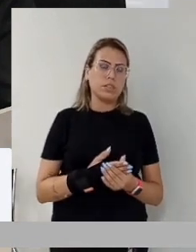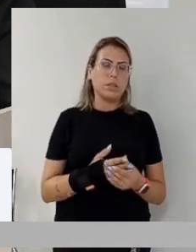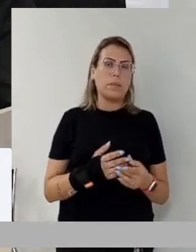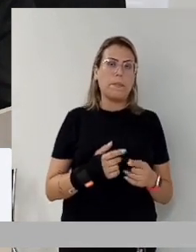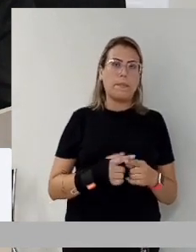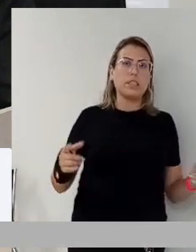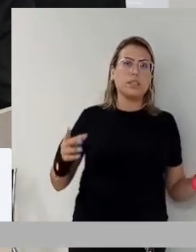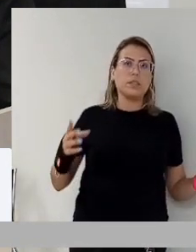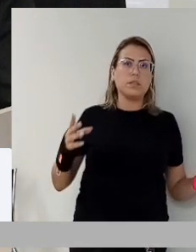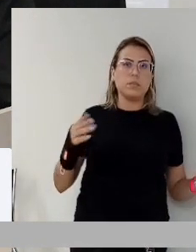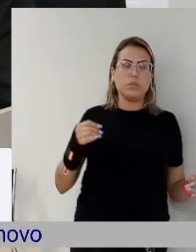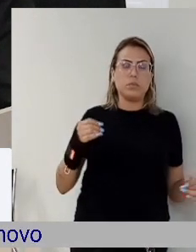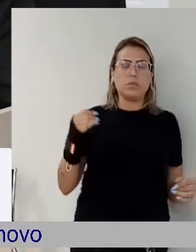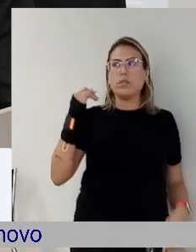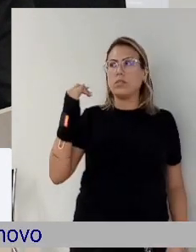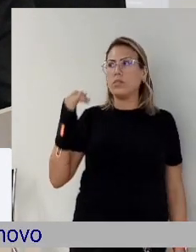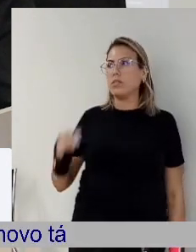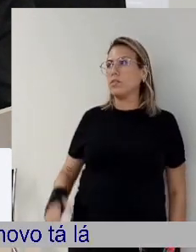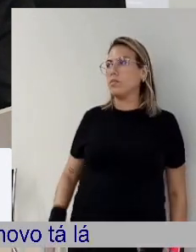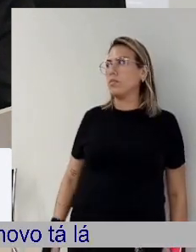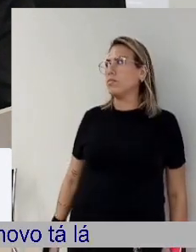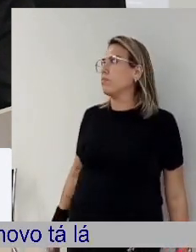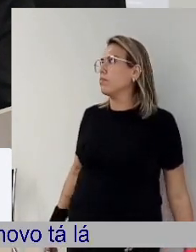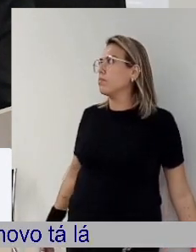muito complexa